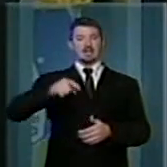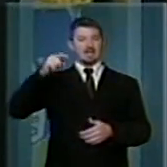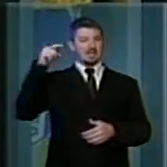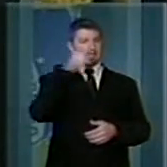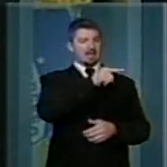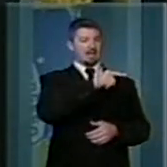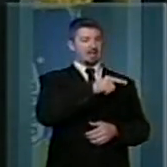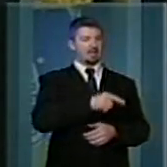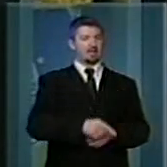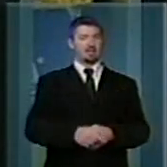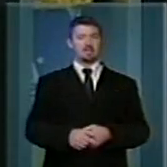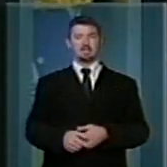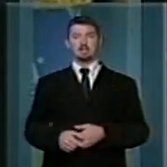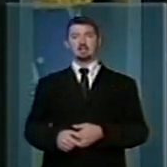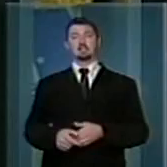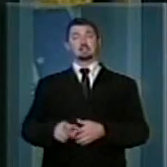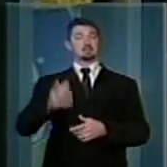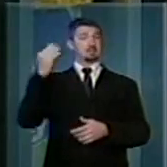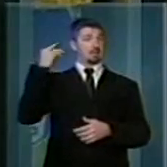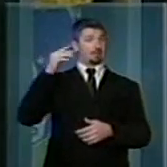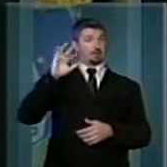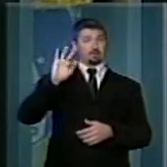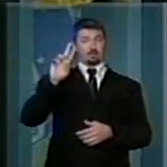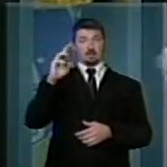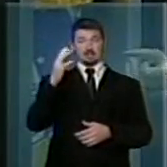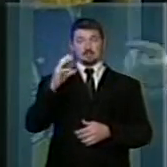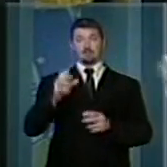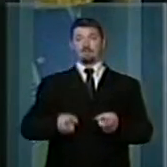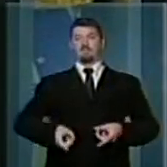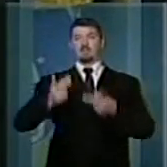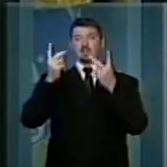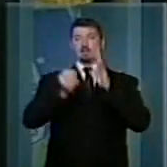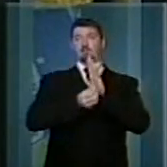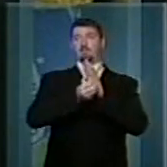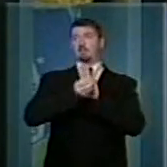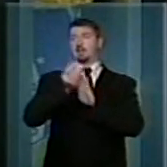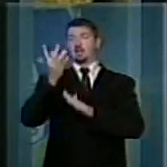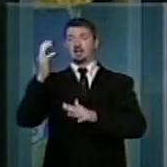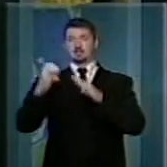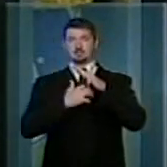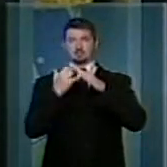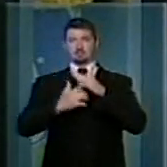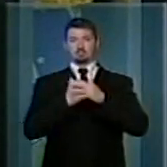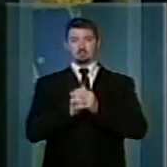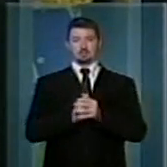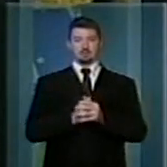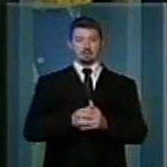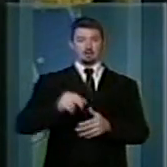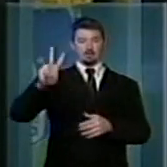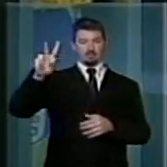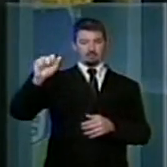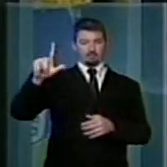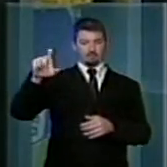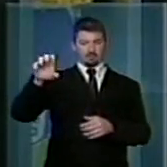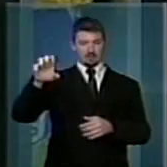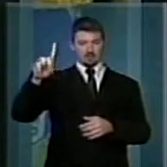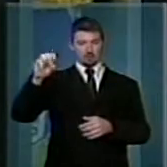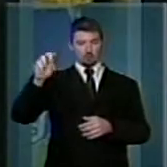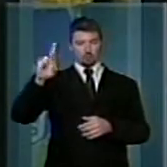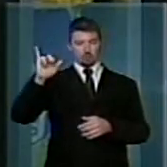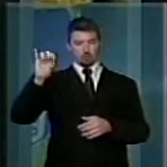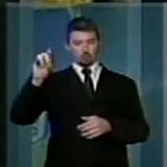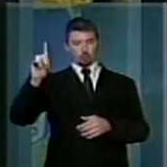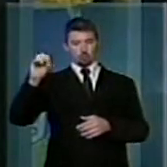no governo Fernando Henrique Cardoso privatizaram uma série de empresas. A Vale do Rio Doce foi